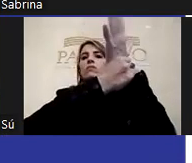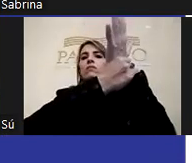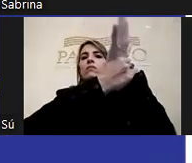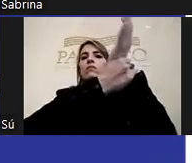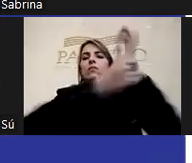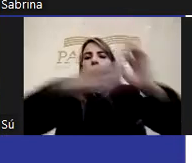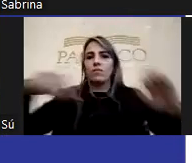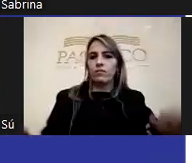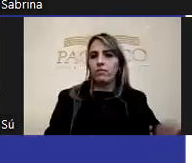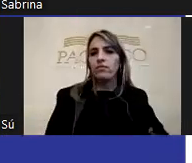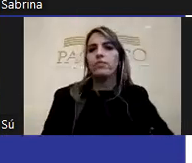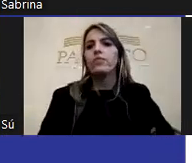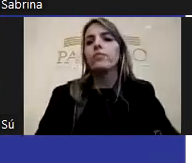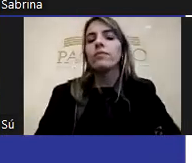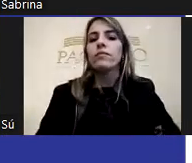castração.